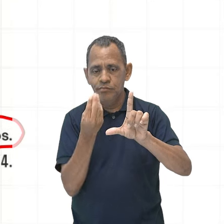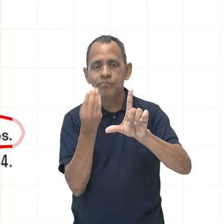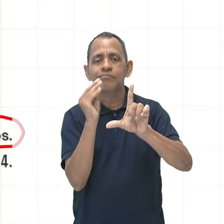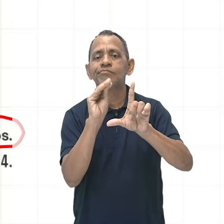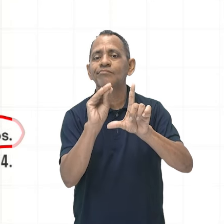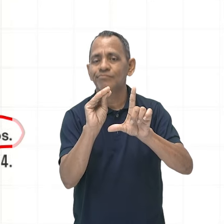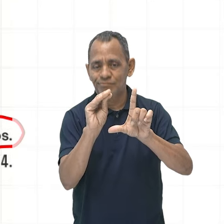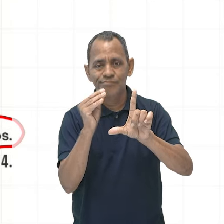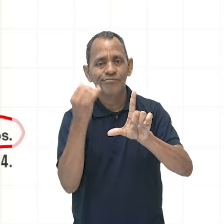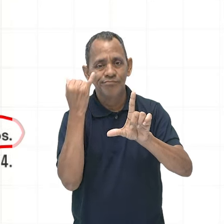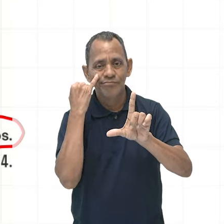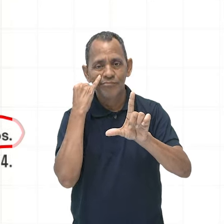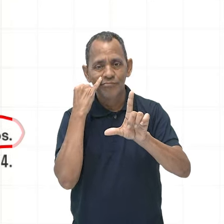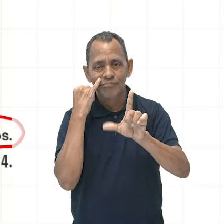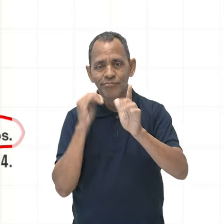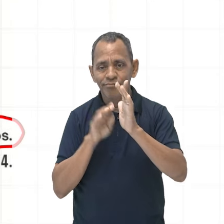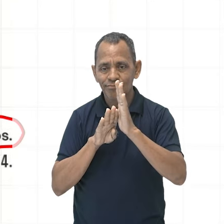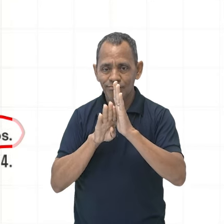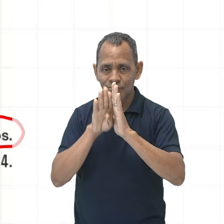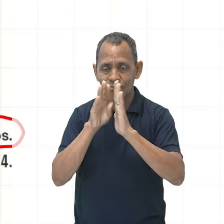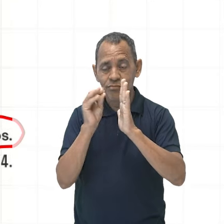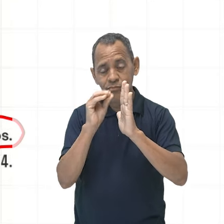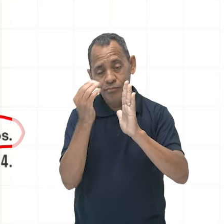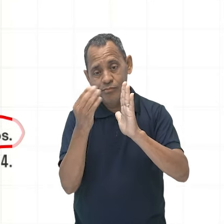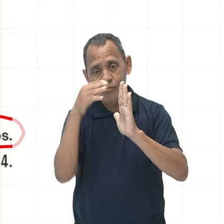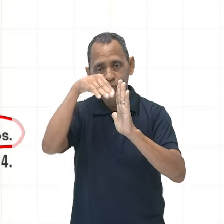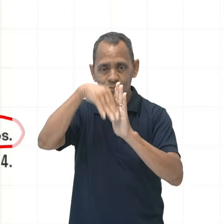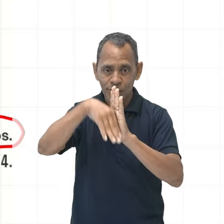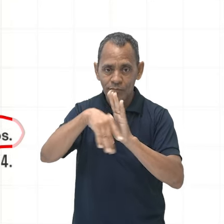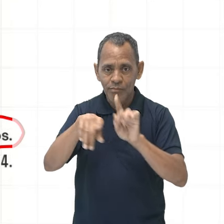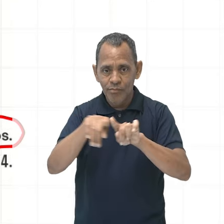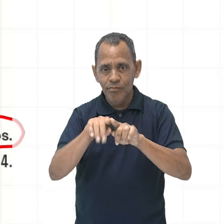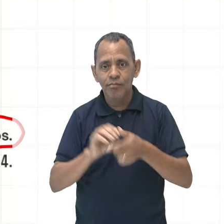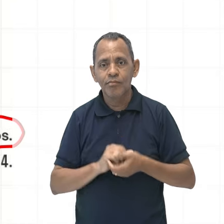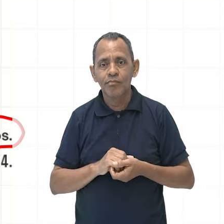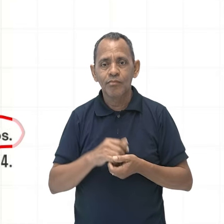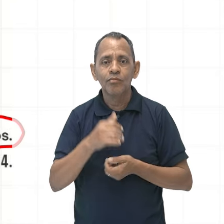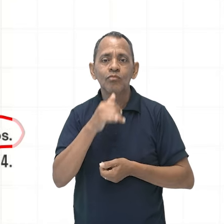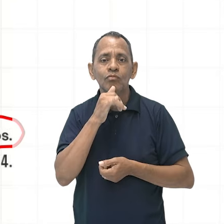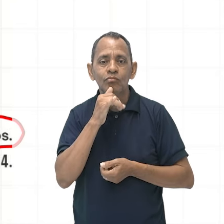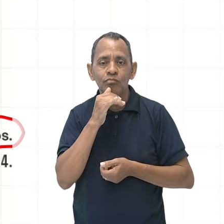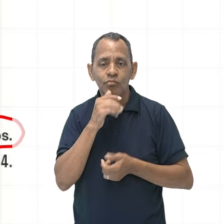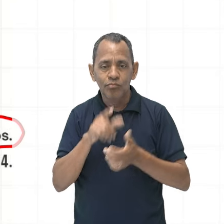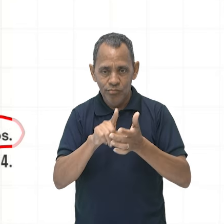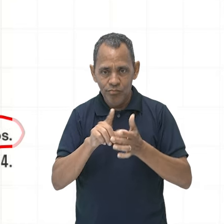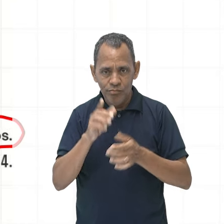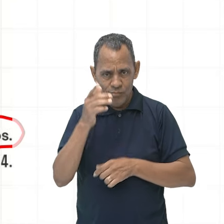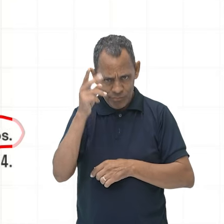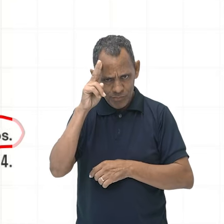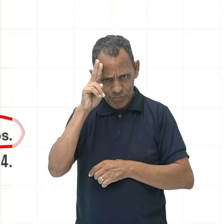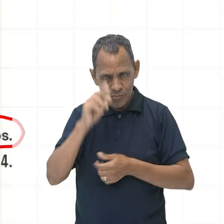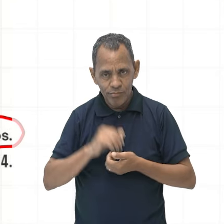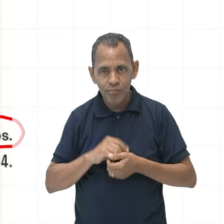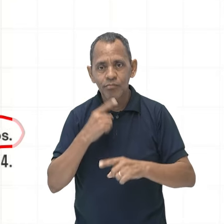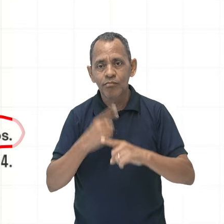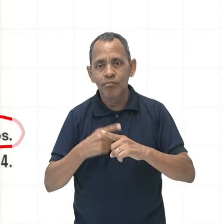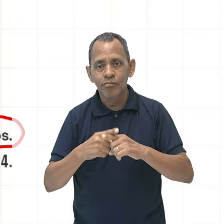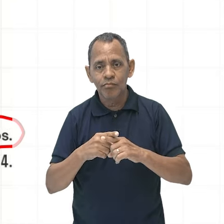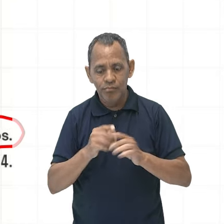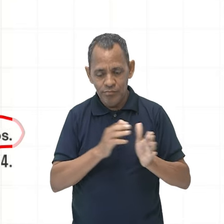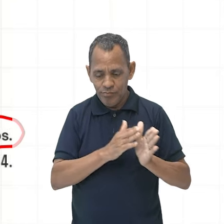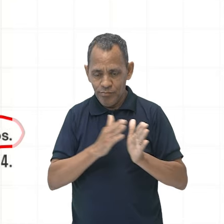em forma de ordem crescente ou decrescente, né? Como no gráfico anterior. Por quê? Porque a ordem é